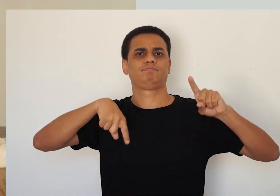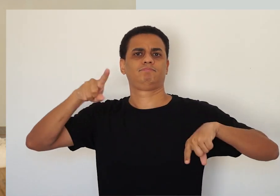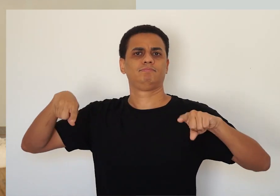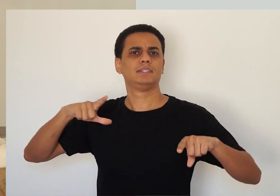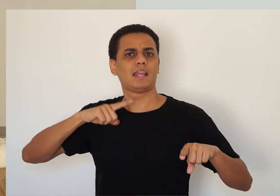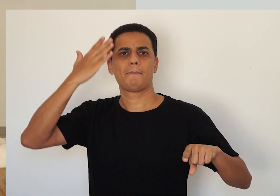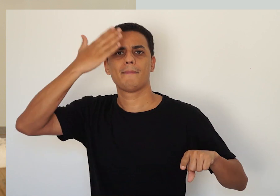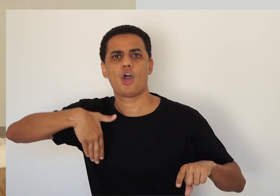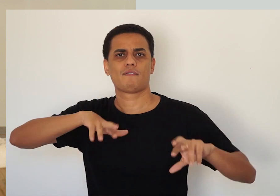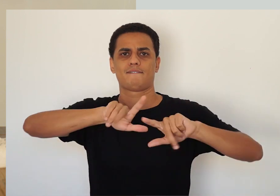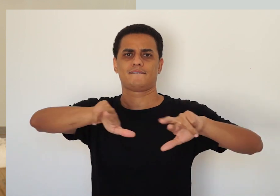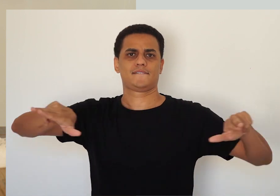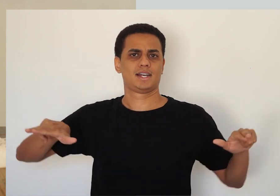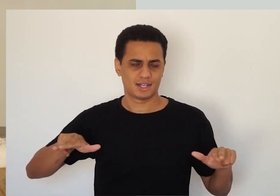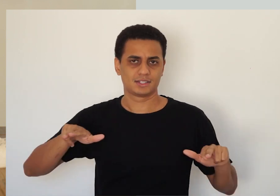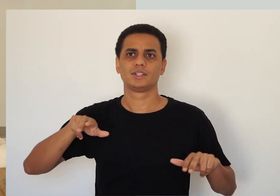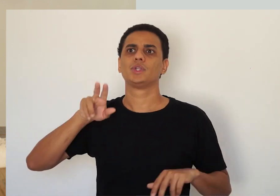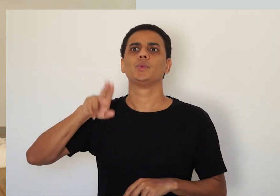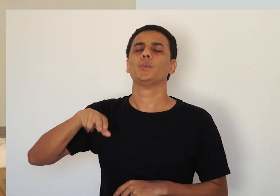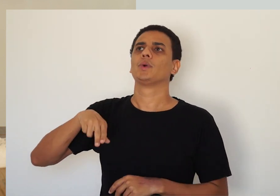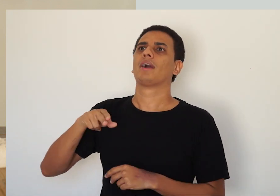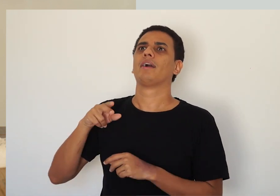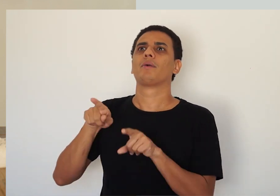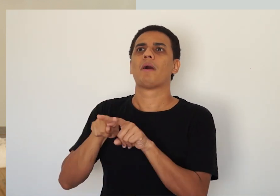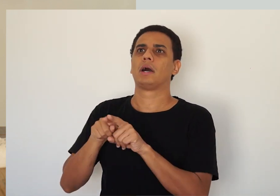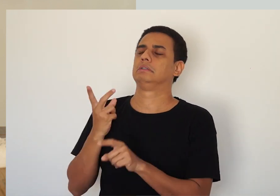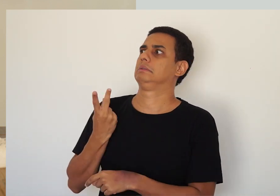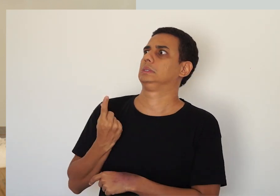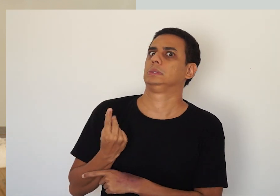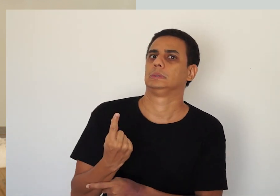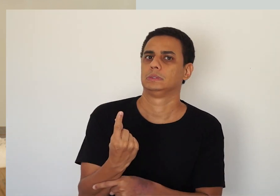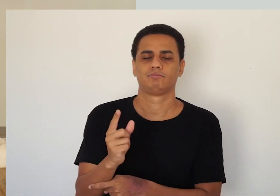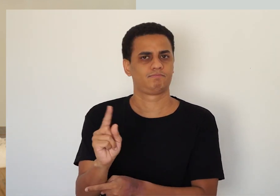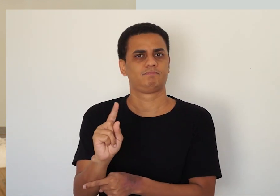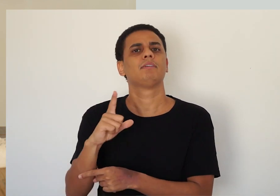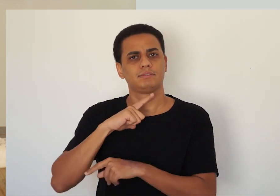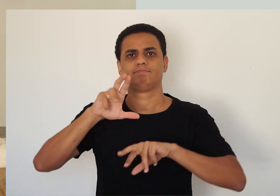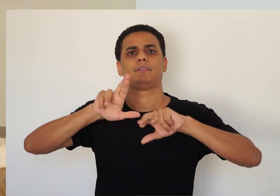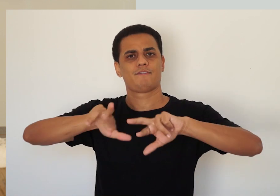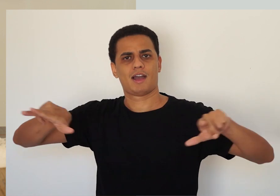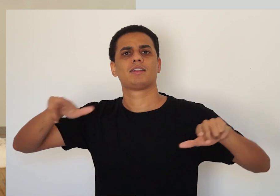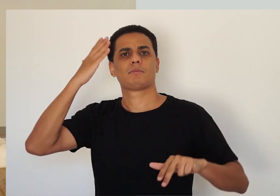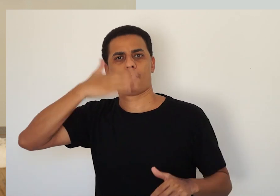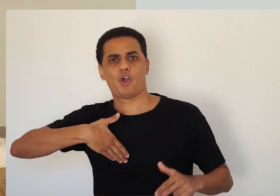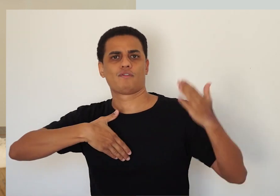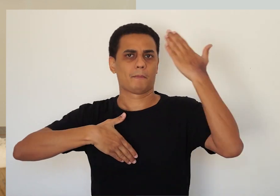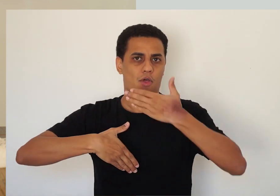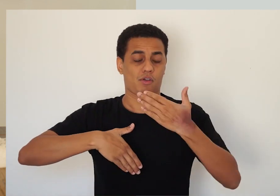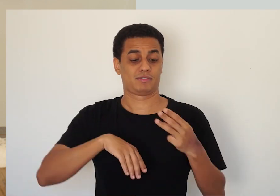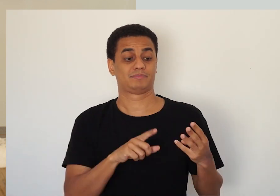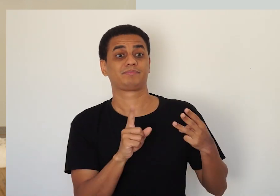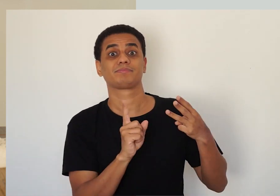são variadas, elas não são constantes e únicas na nossa história. E elas são pedagógicas. Se